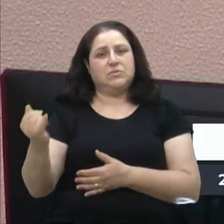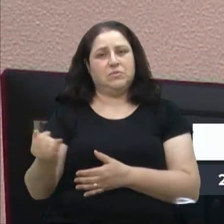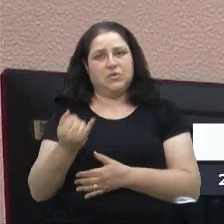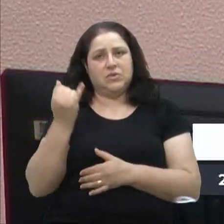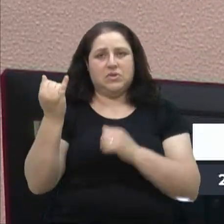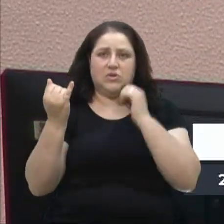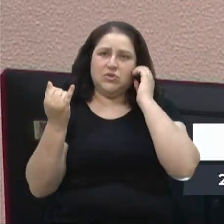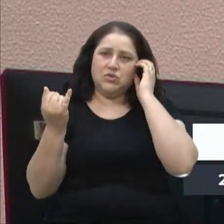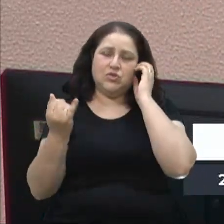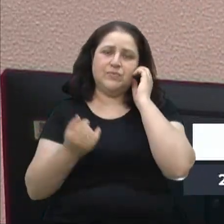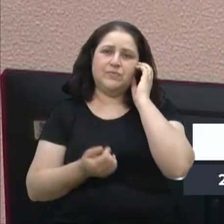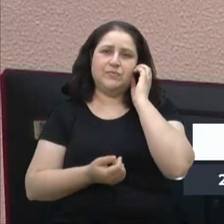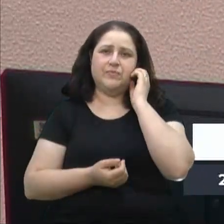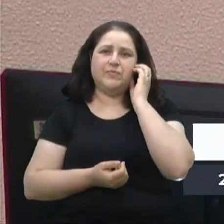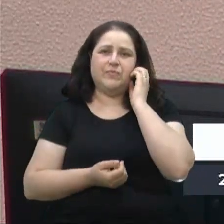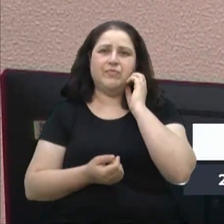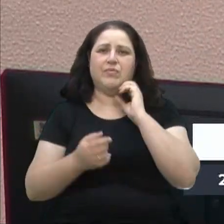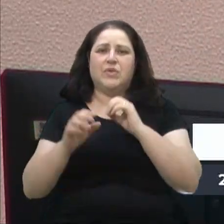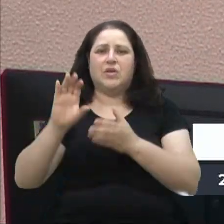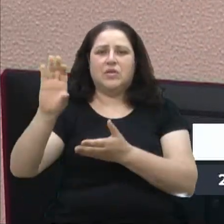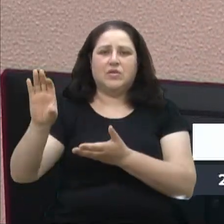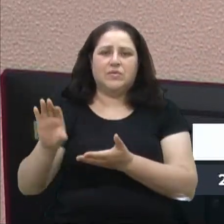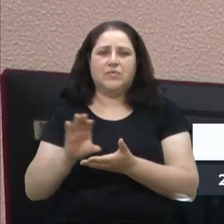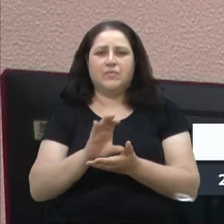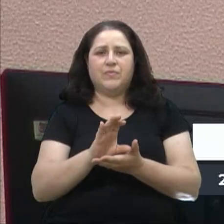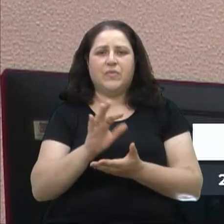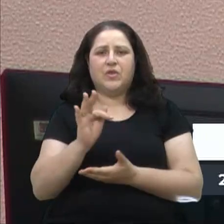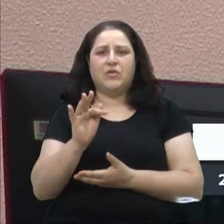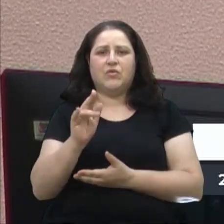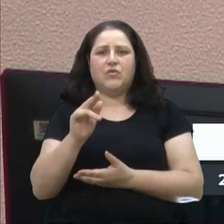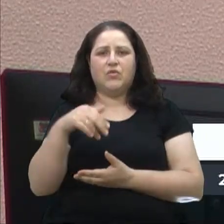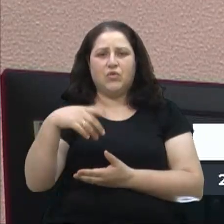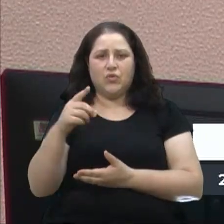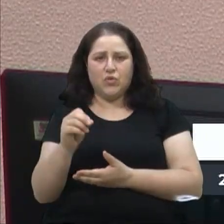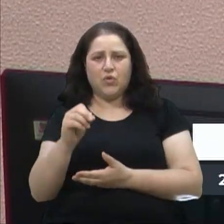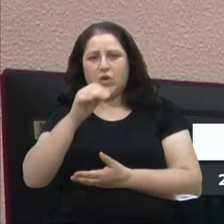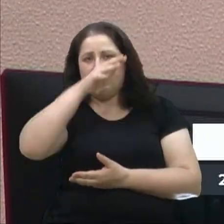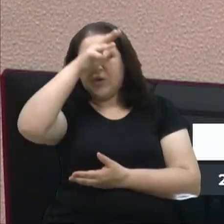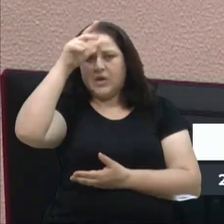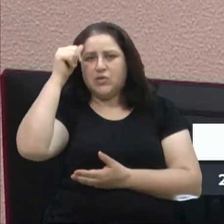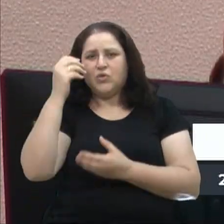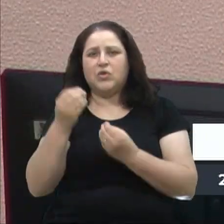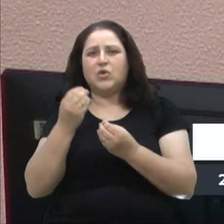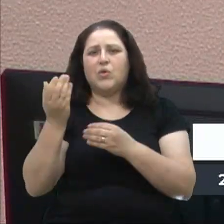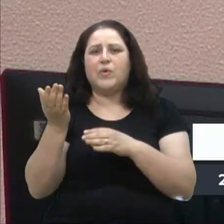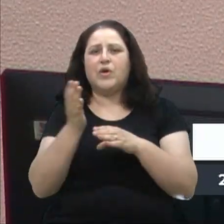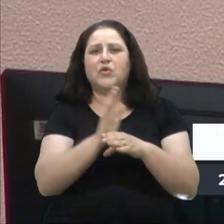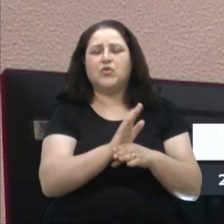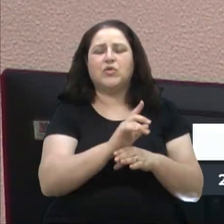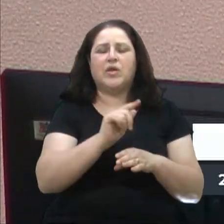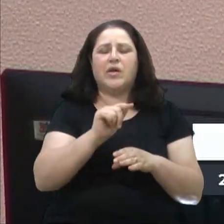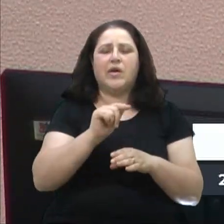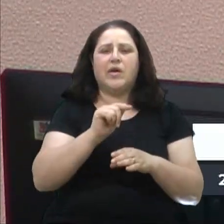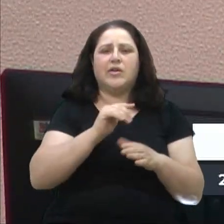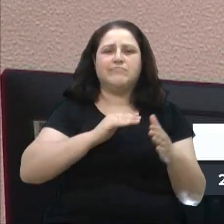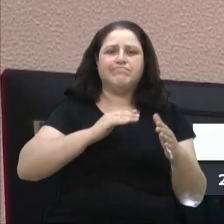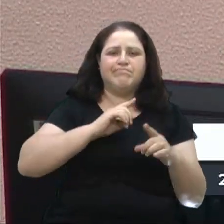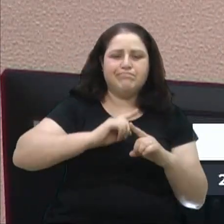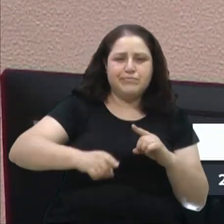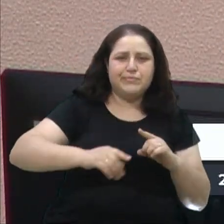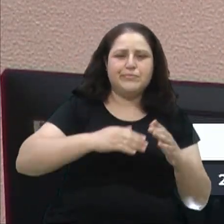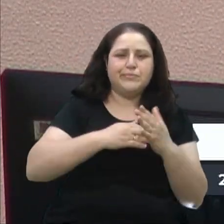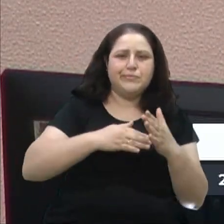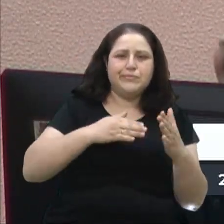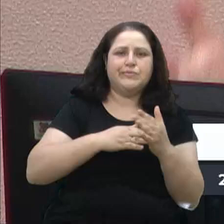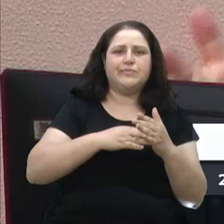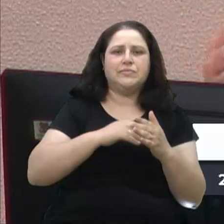significante e importante. Mas aí o Fundo Amazônia, de que forma ele contribui para barrar e diminuir o desmatamento